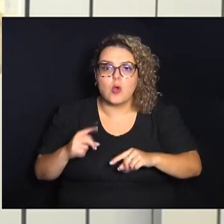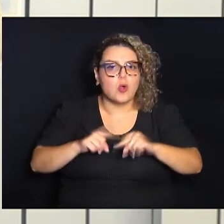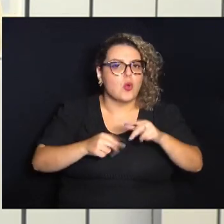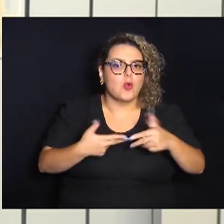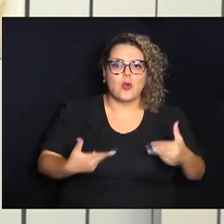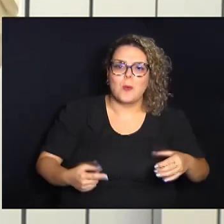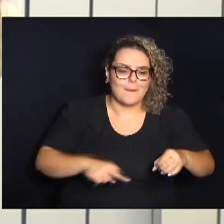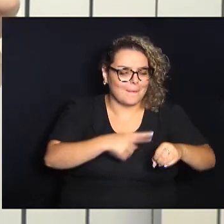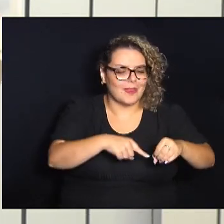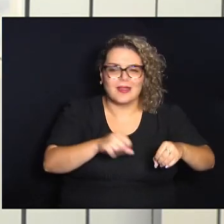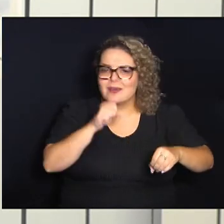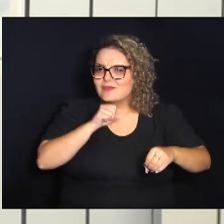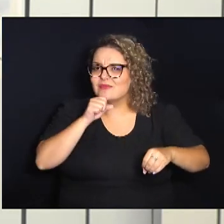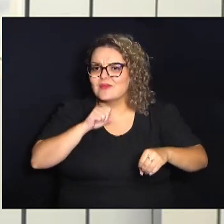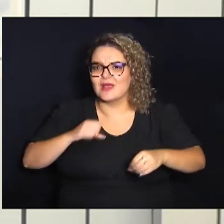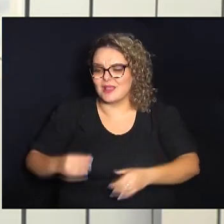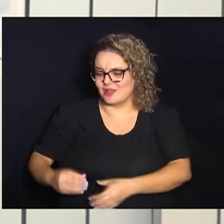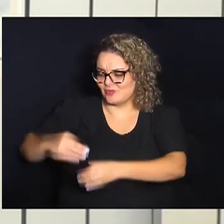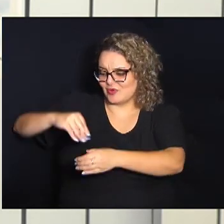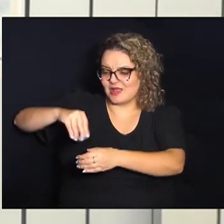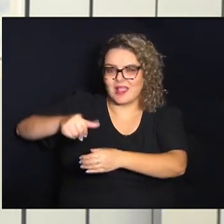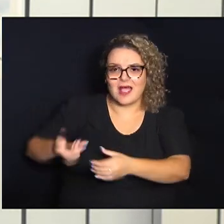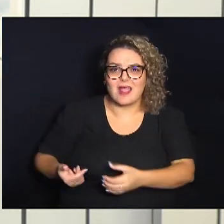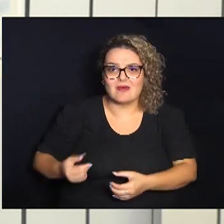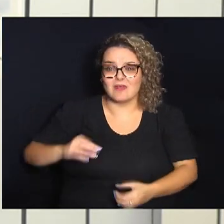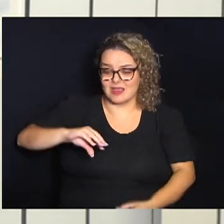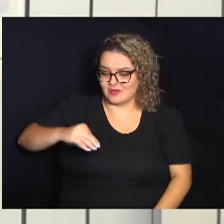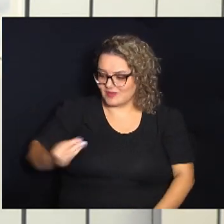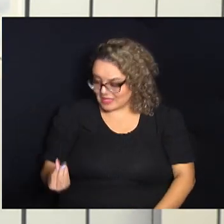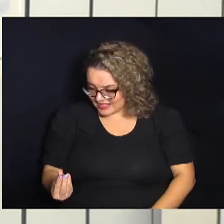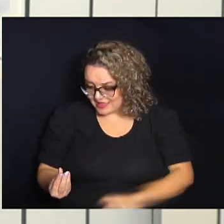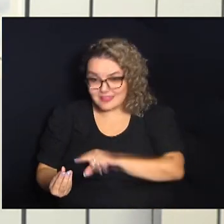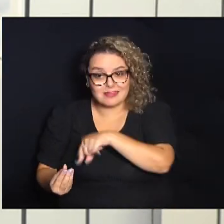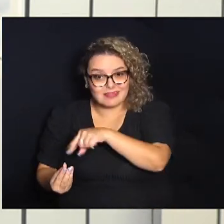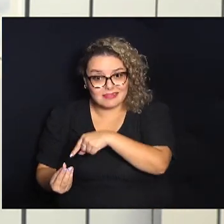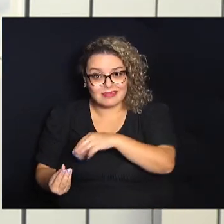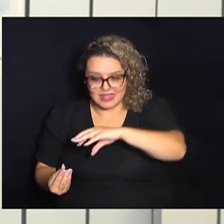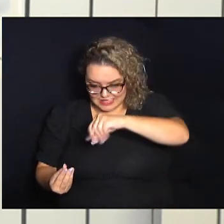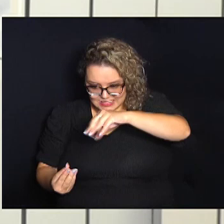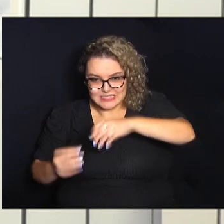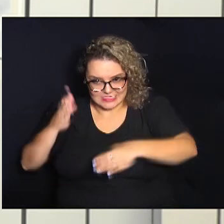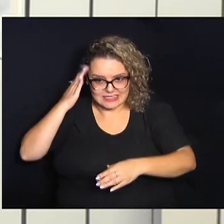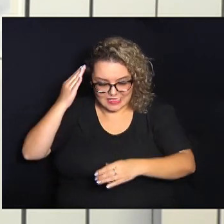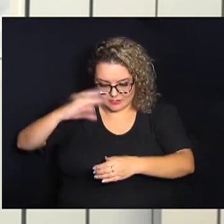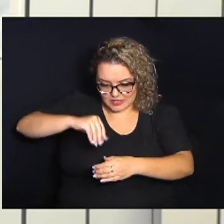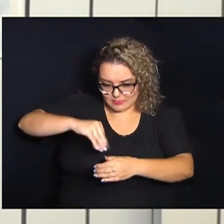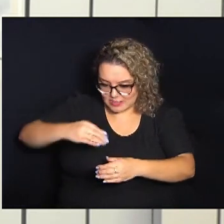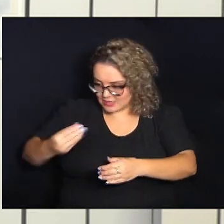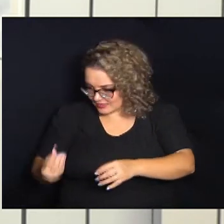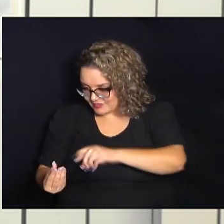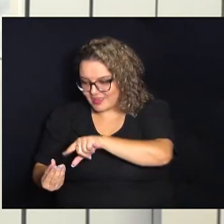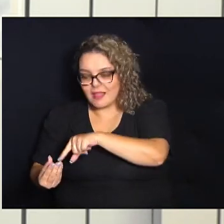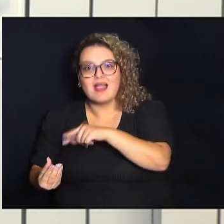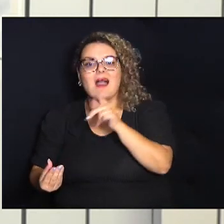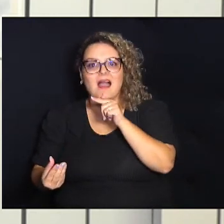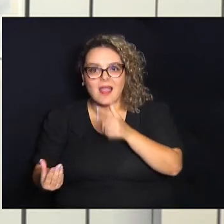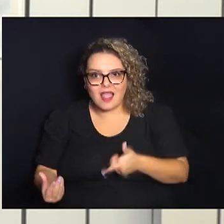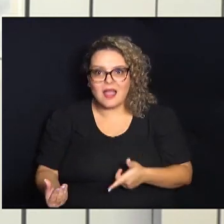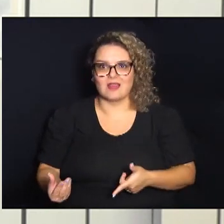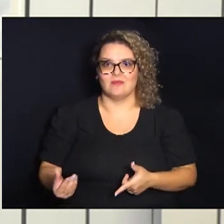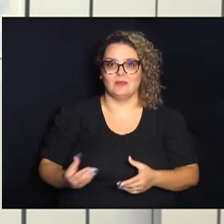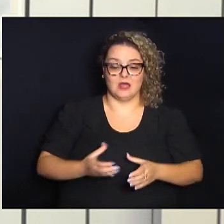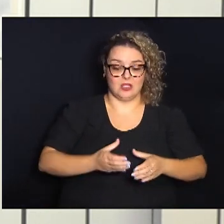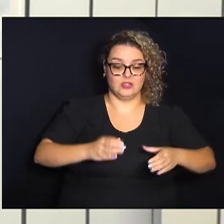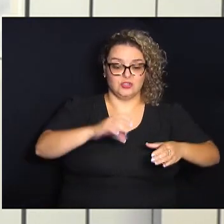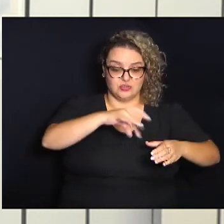pneus velhos, garrafas, coloque areia nos vasos de planta, seja consciente com o lixo, em